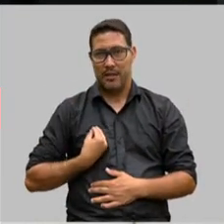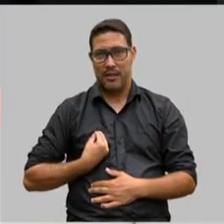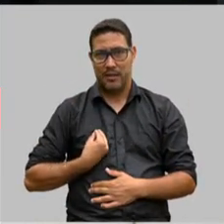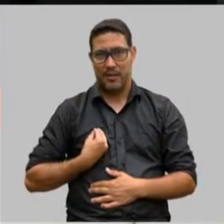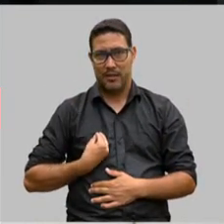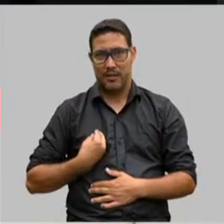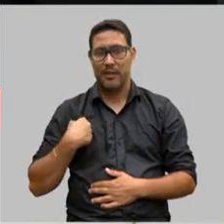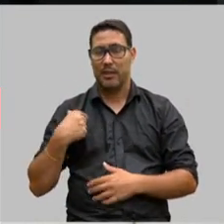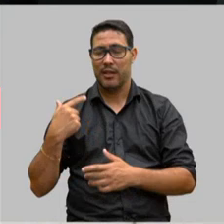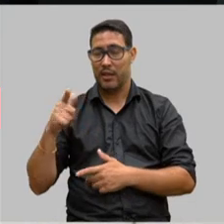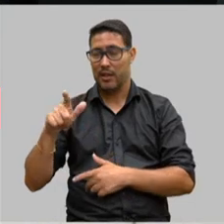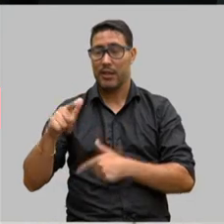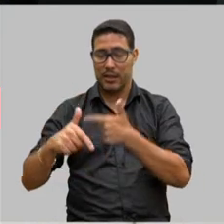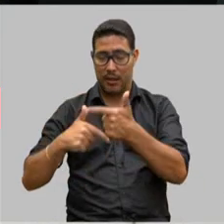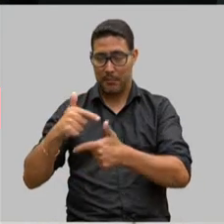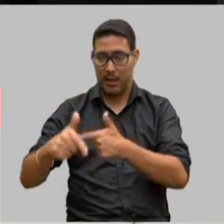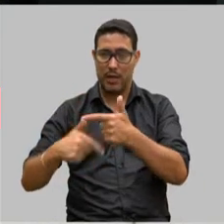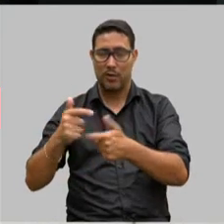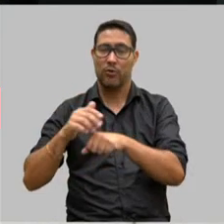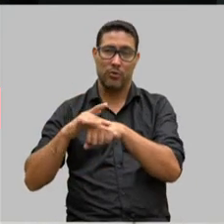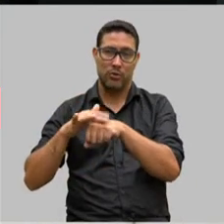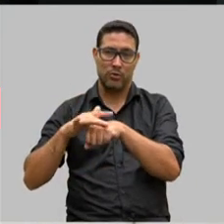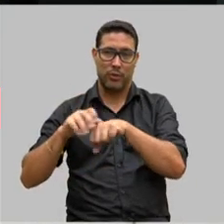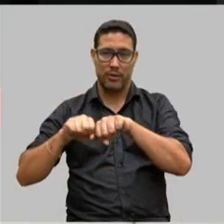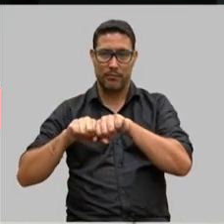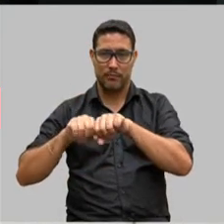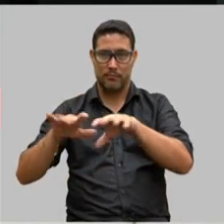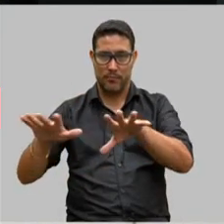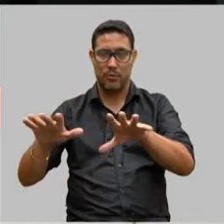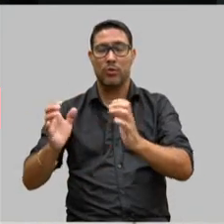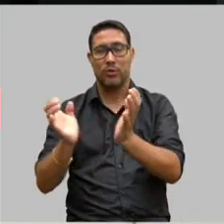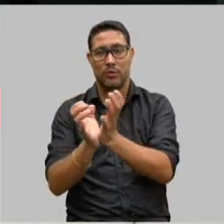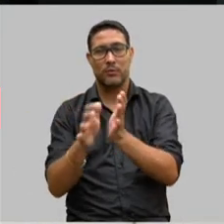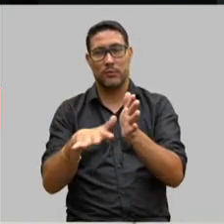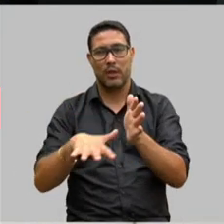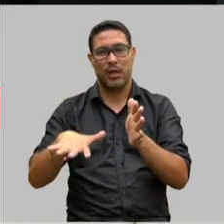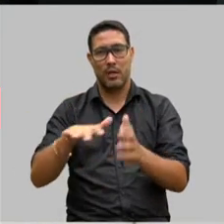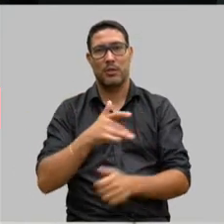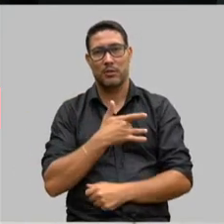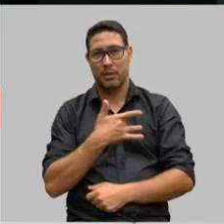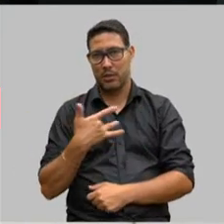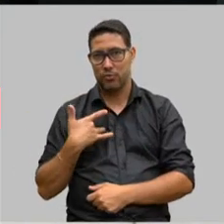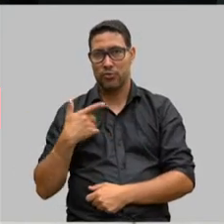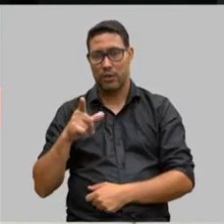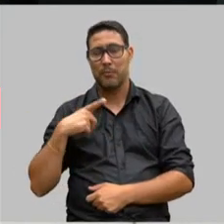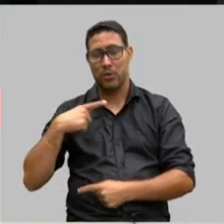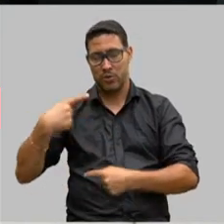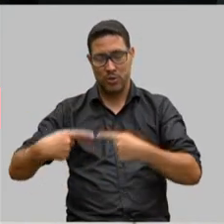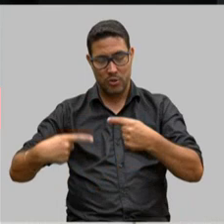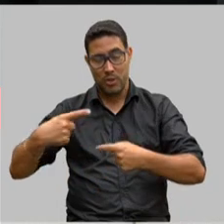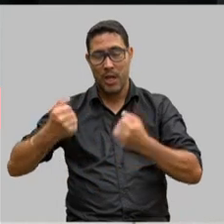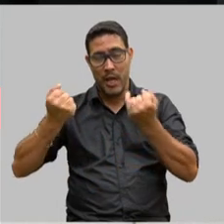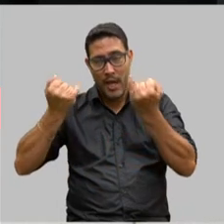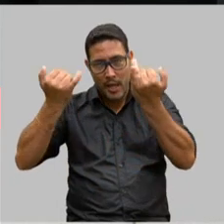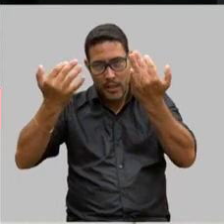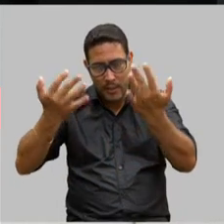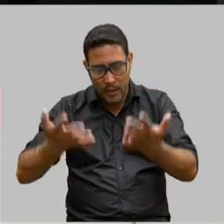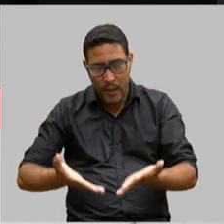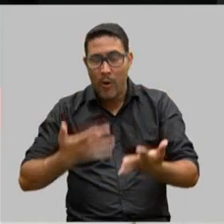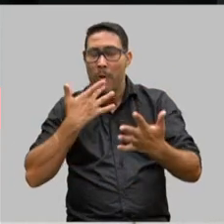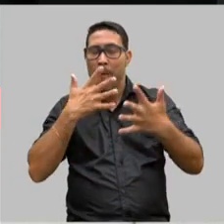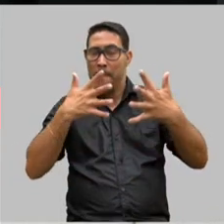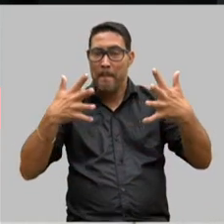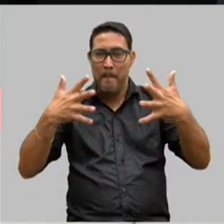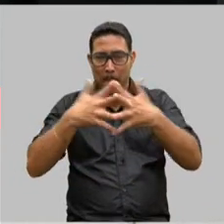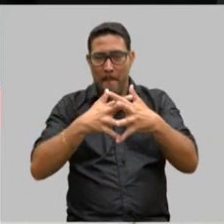trabalha com epidemiologia e trabalha no setor da saúde, porque ele pode discutir mais tarde os impactos destes